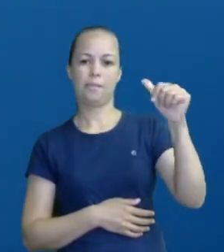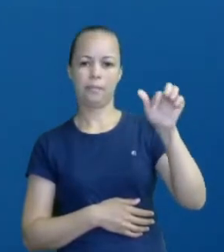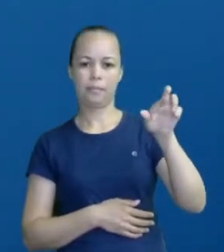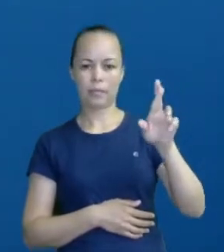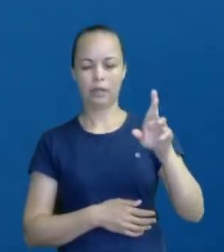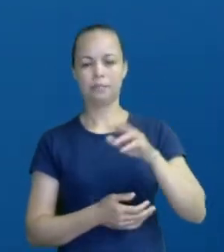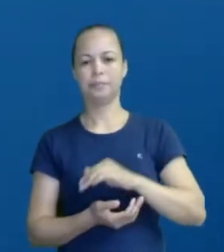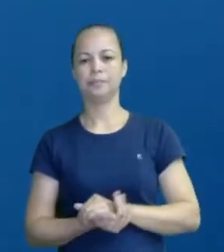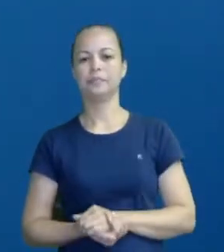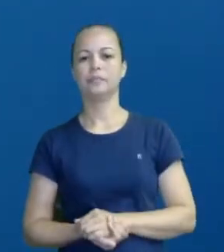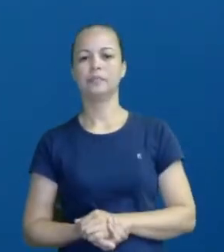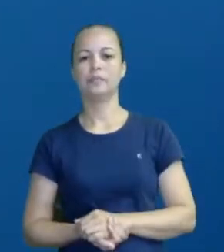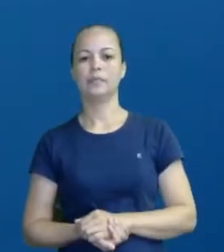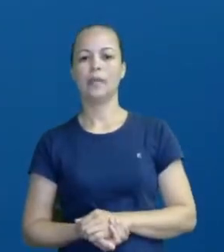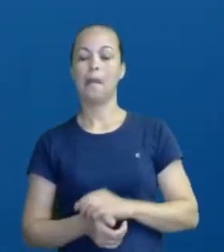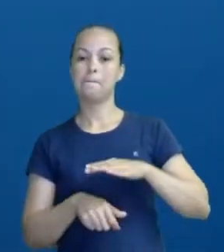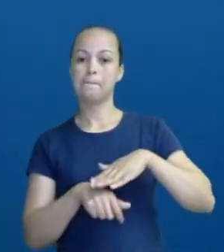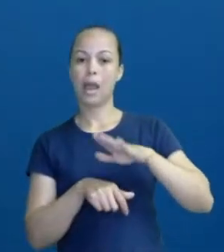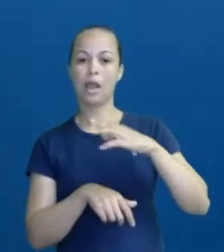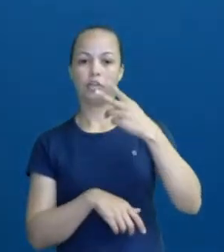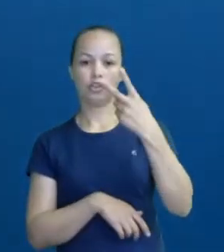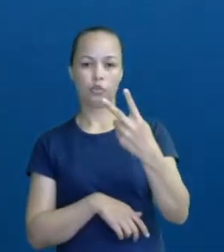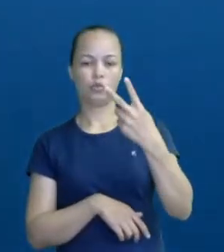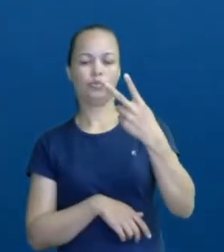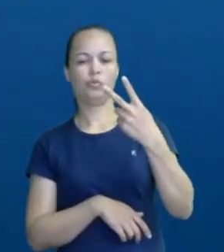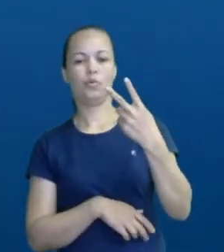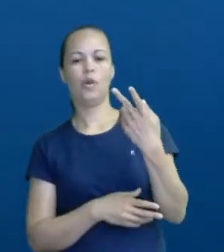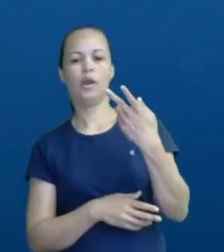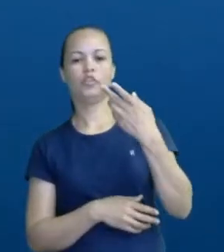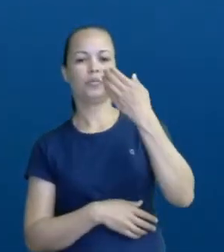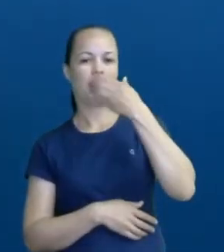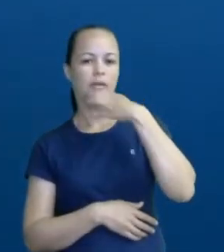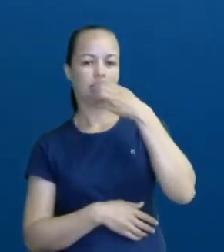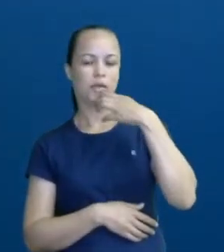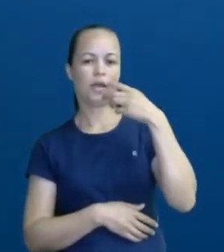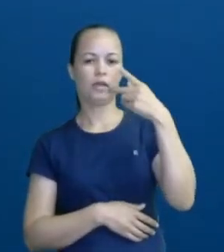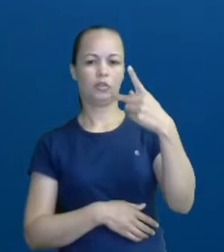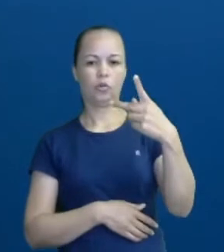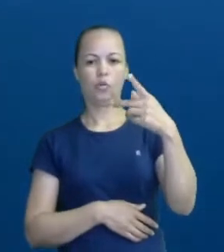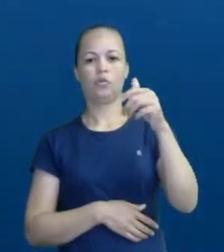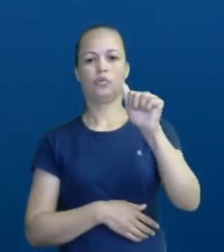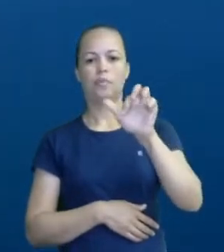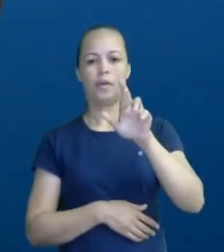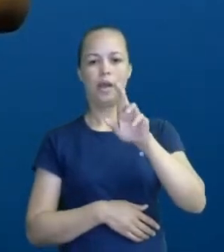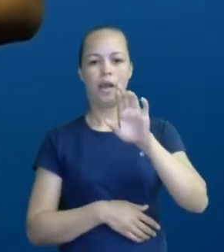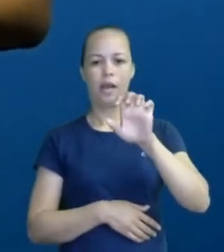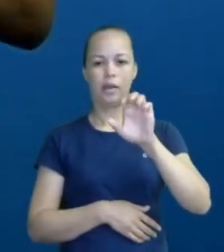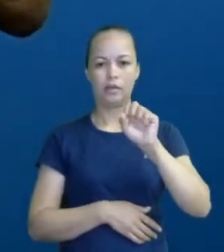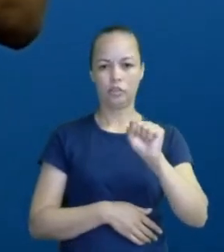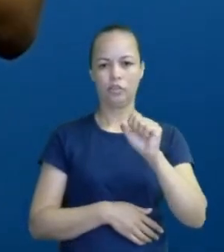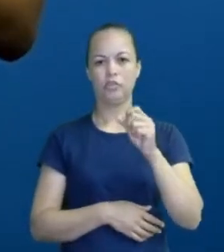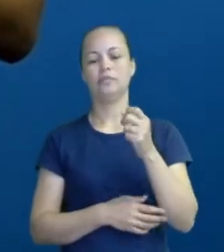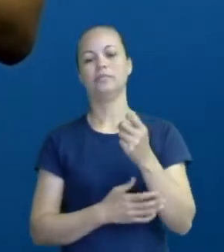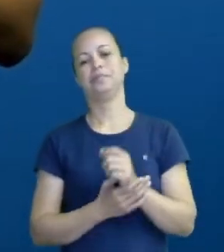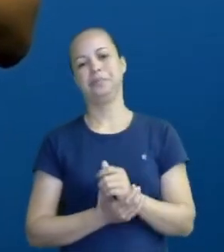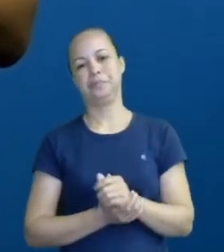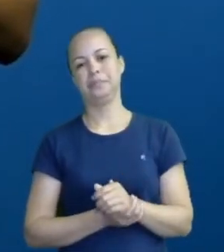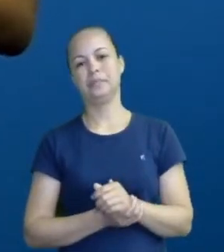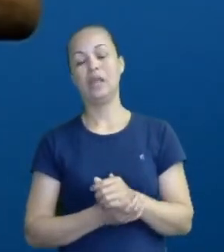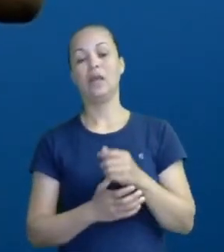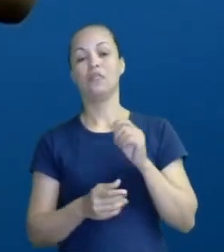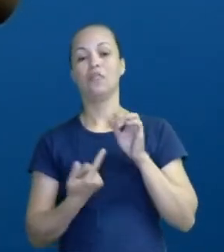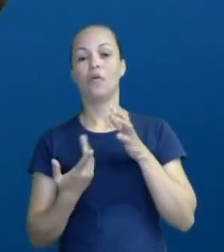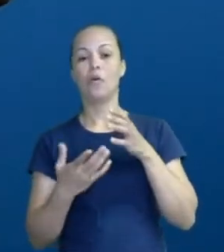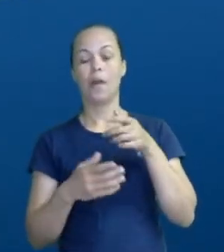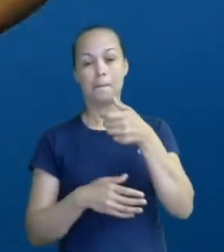par. 2 maçãs, 2 pares de maçã. Vou